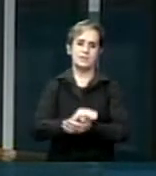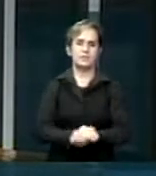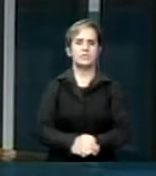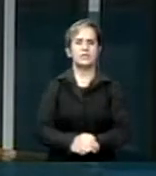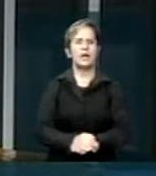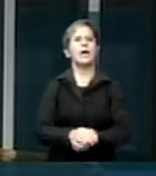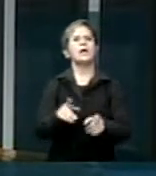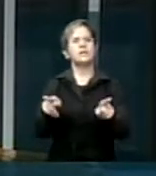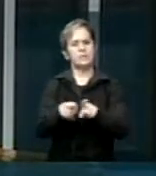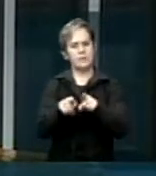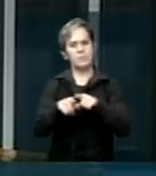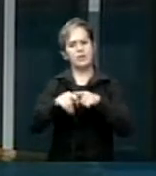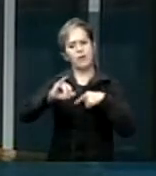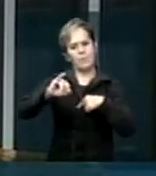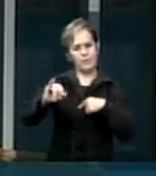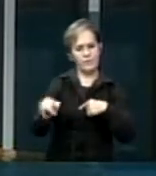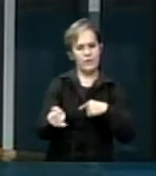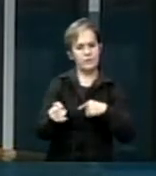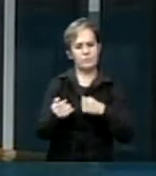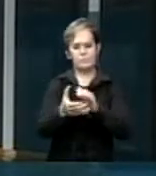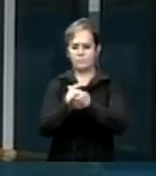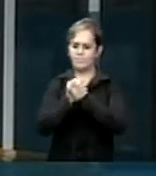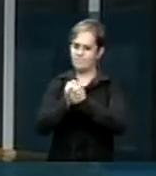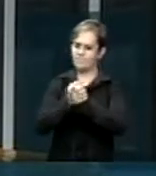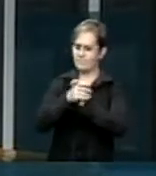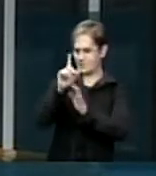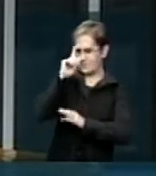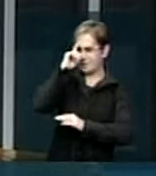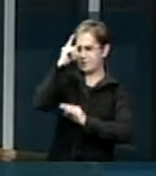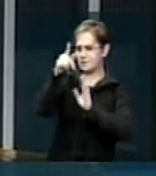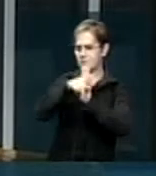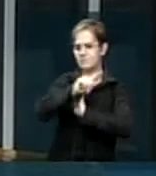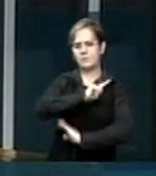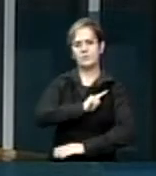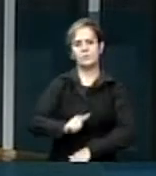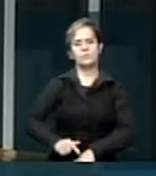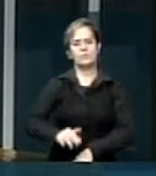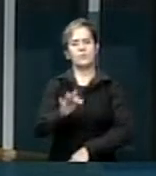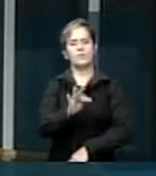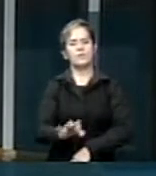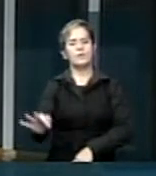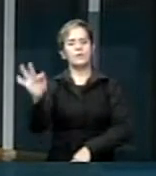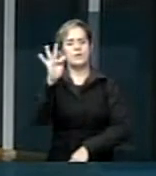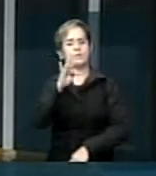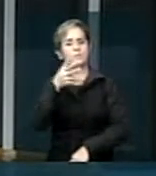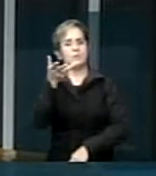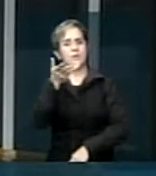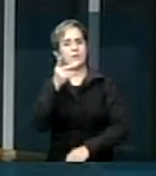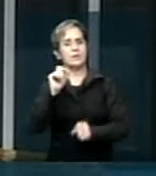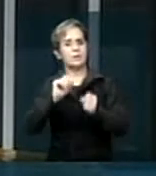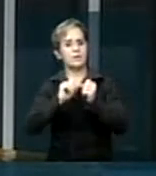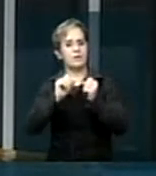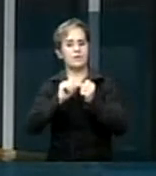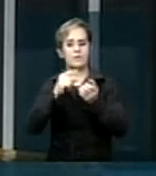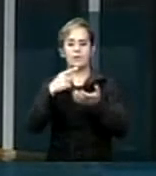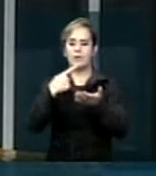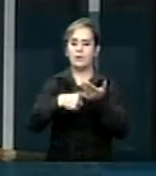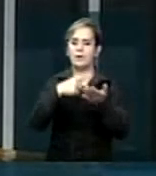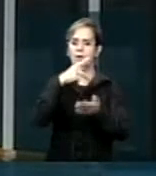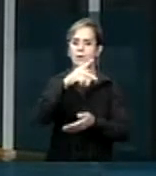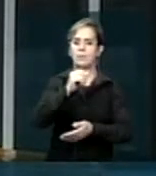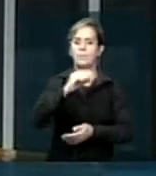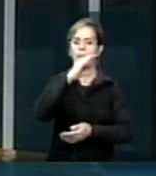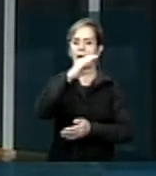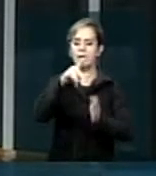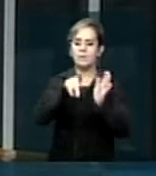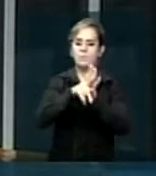Aproveito a oportunidade, senhor presidente, para saudar a iniciativa do governo federal, que pretende fazer o PAC do entorno,